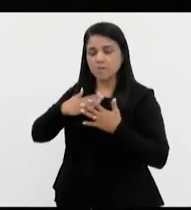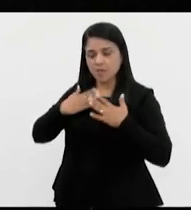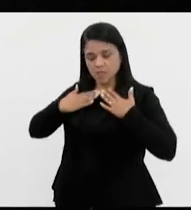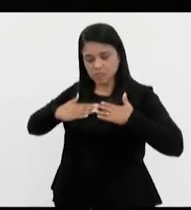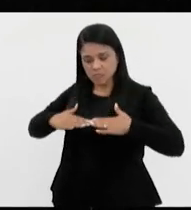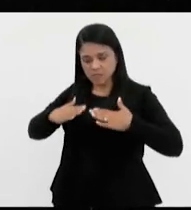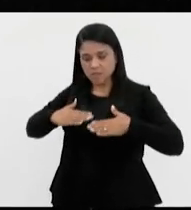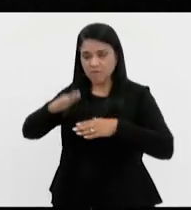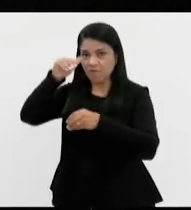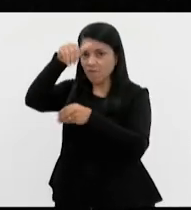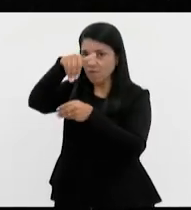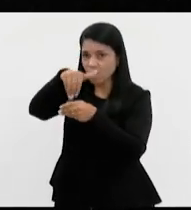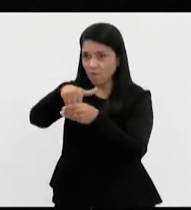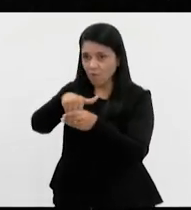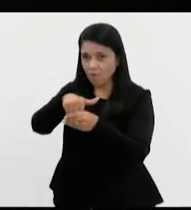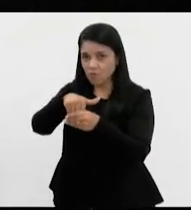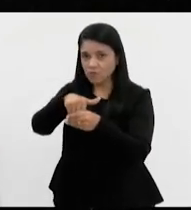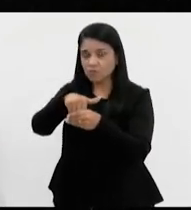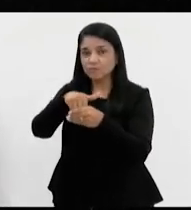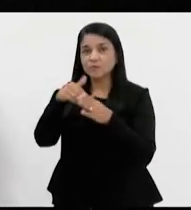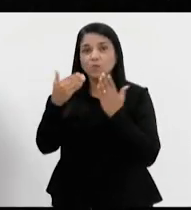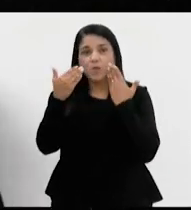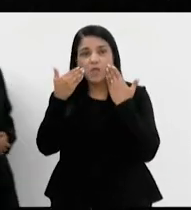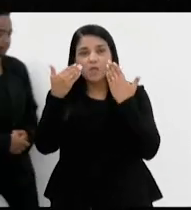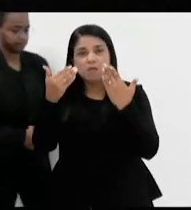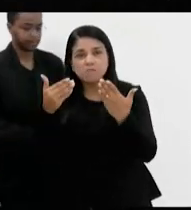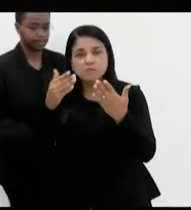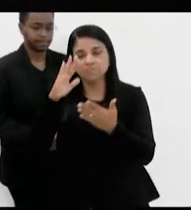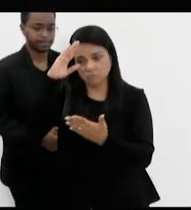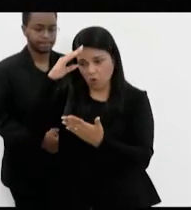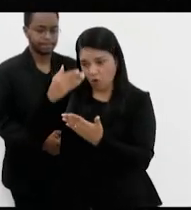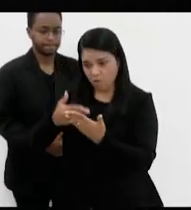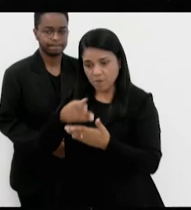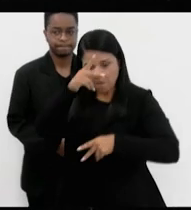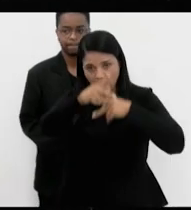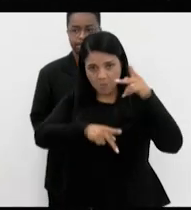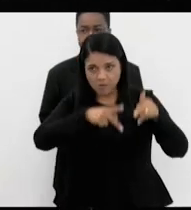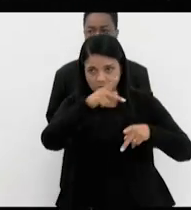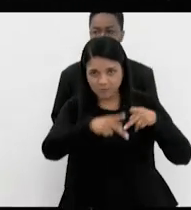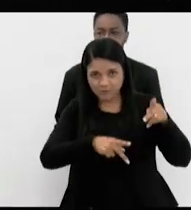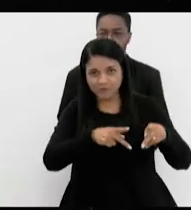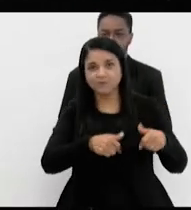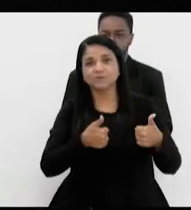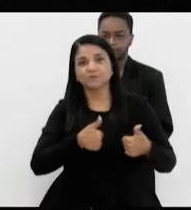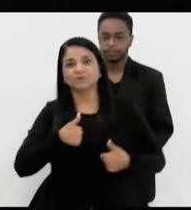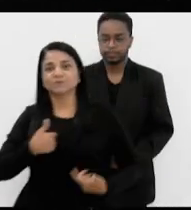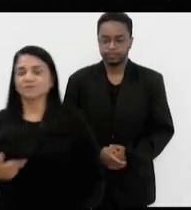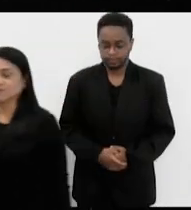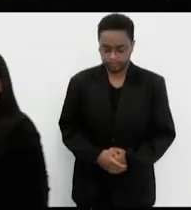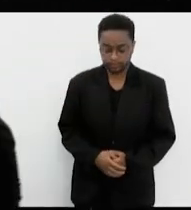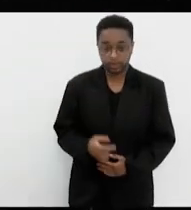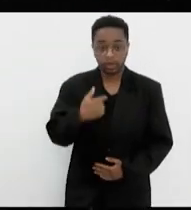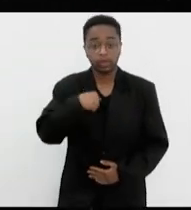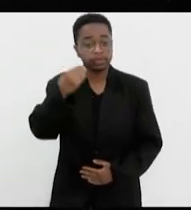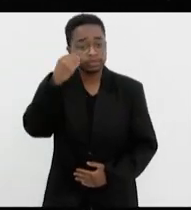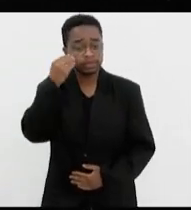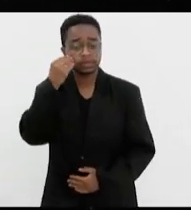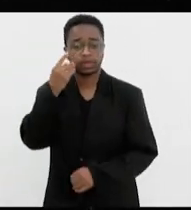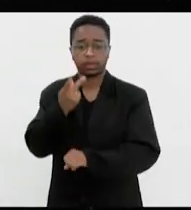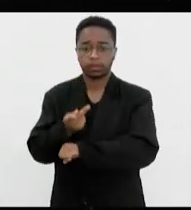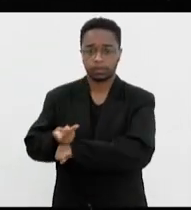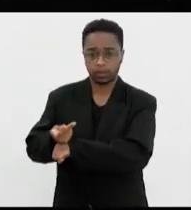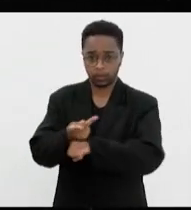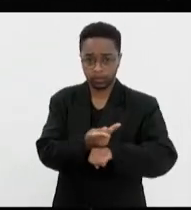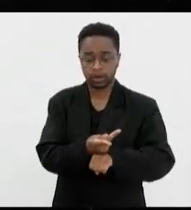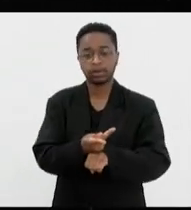no meu voto, porque eu represento aqueles que confiam no meu mandato, e eu fui tentar buscar, sabe, deputado Tante,